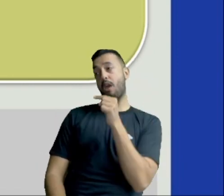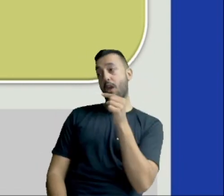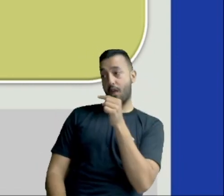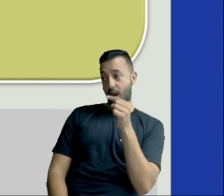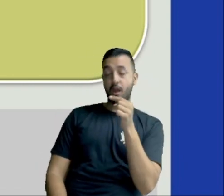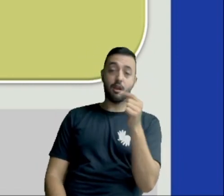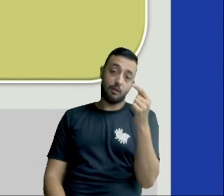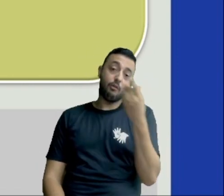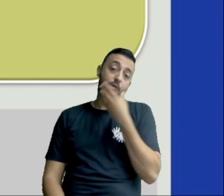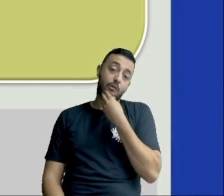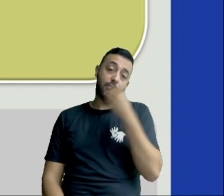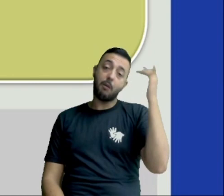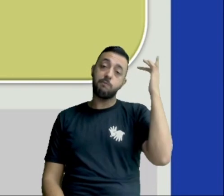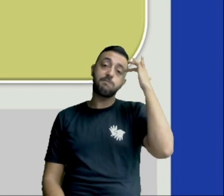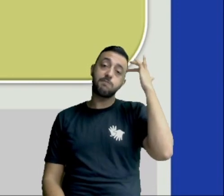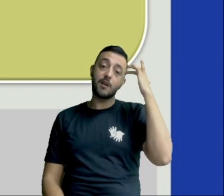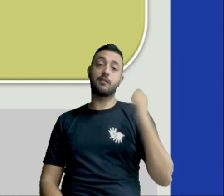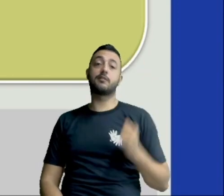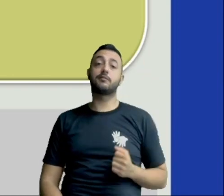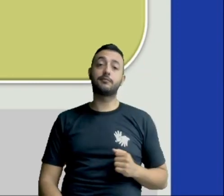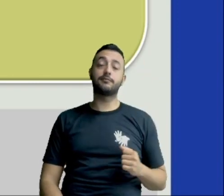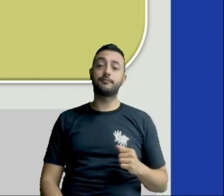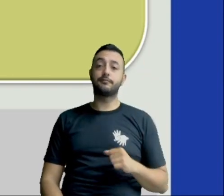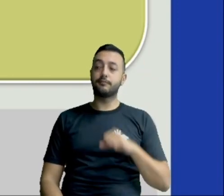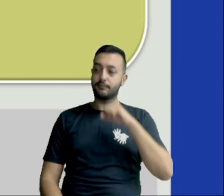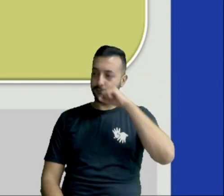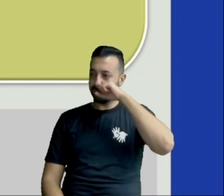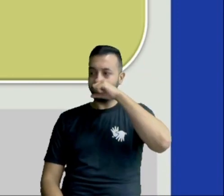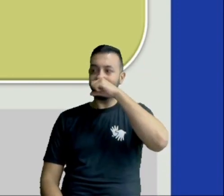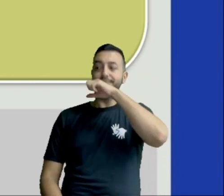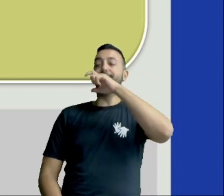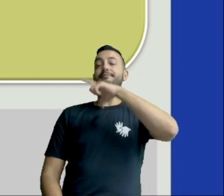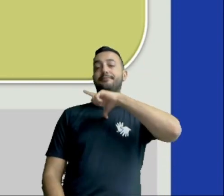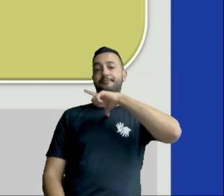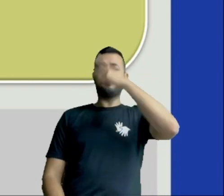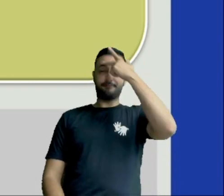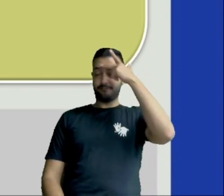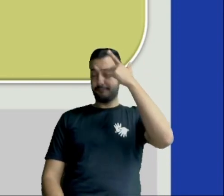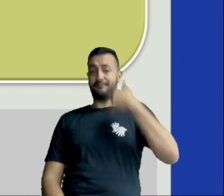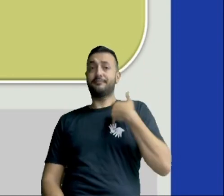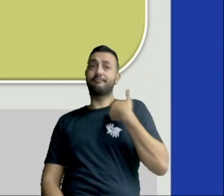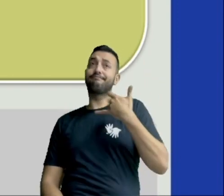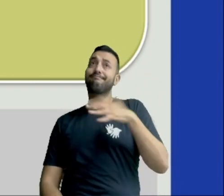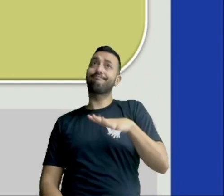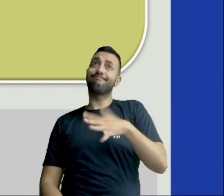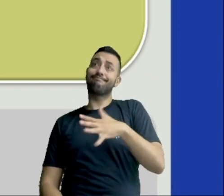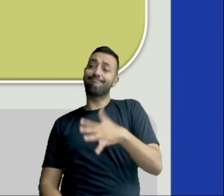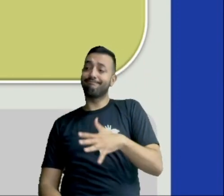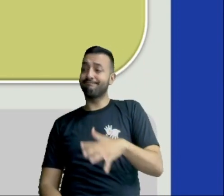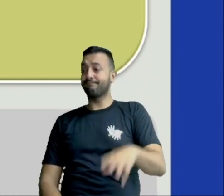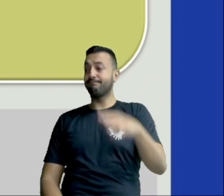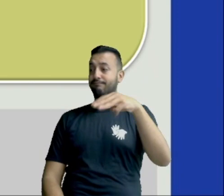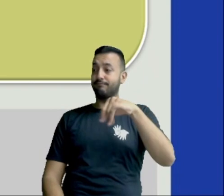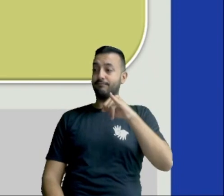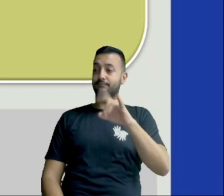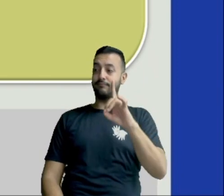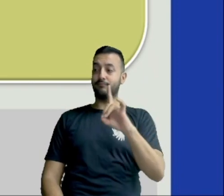Ele é um homem maduro. Quero saber quem é aquela pessoa de meia idade. Middle-aged.